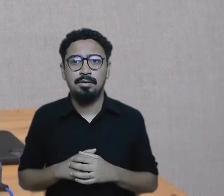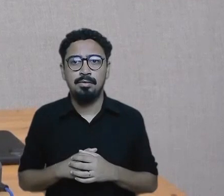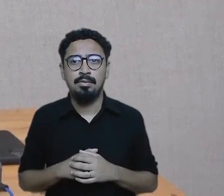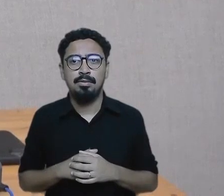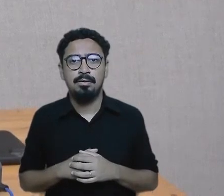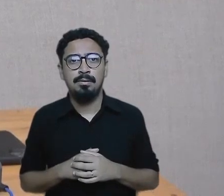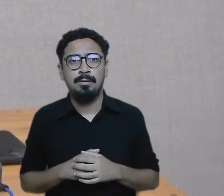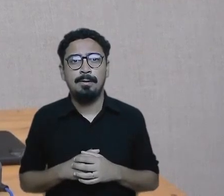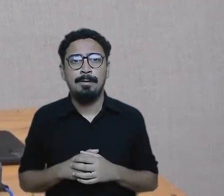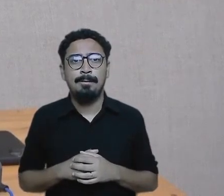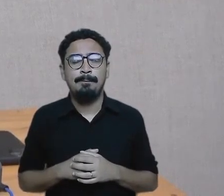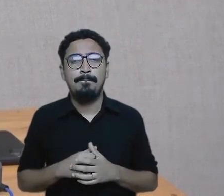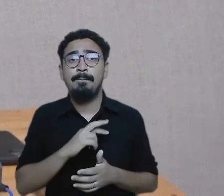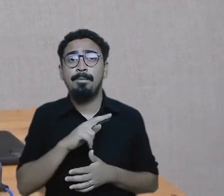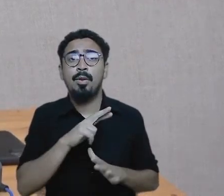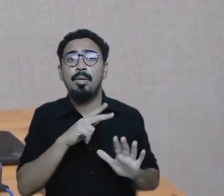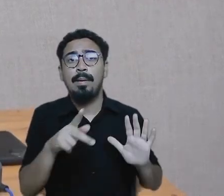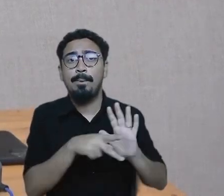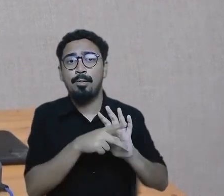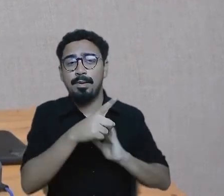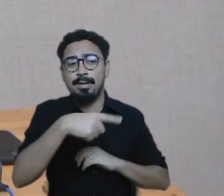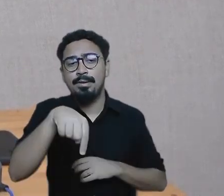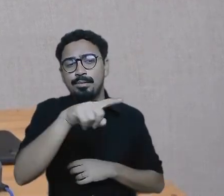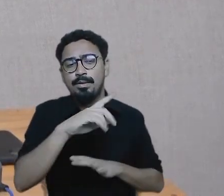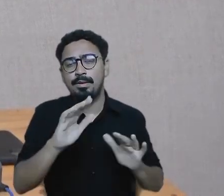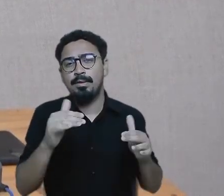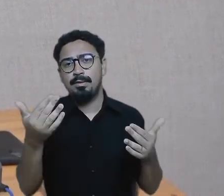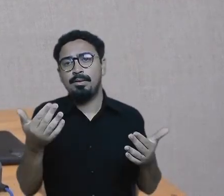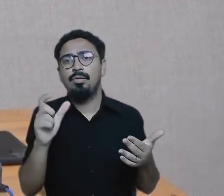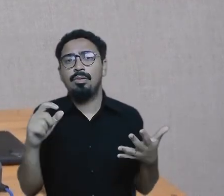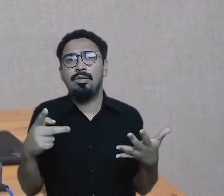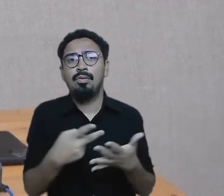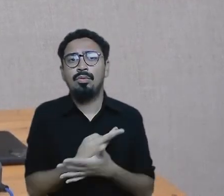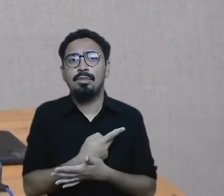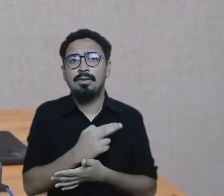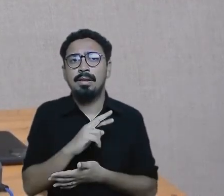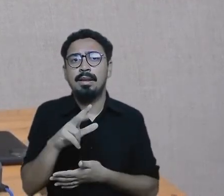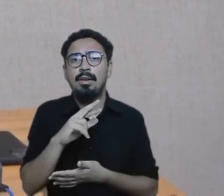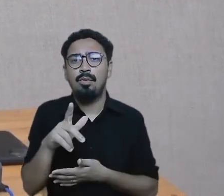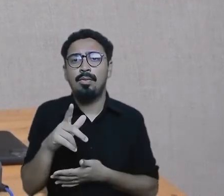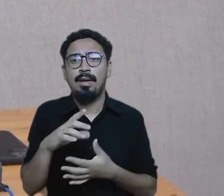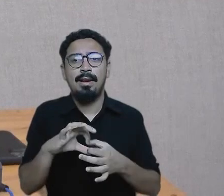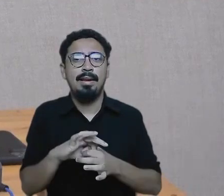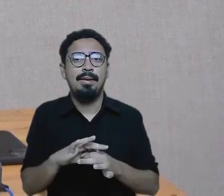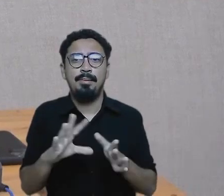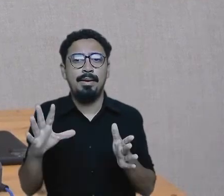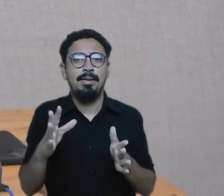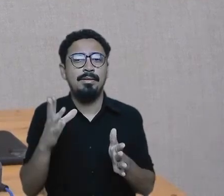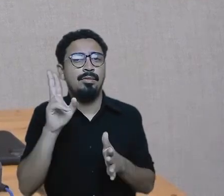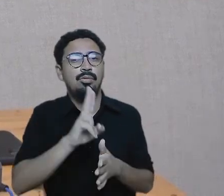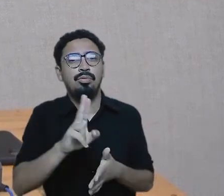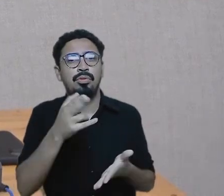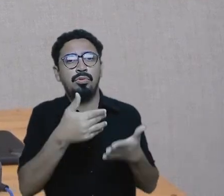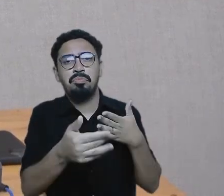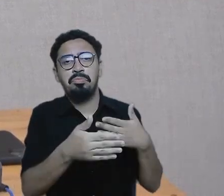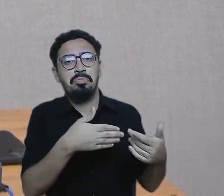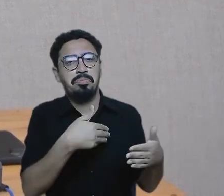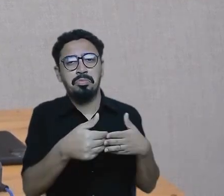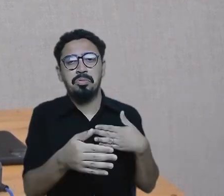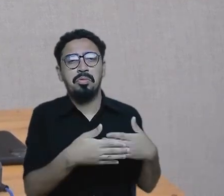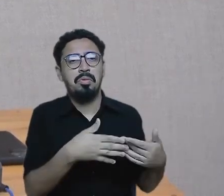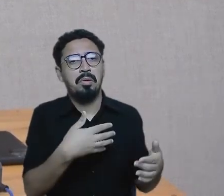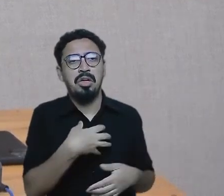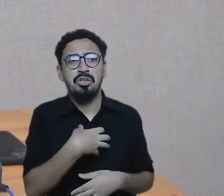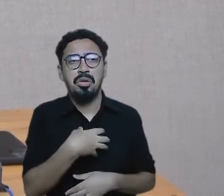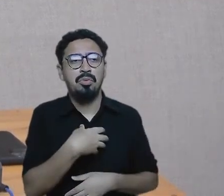o domínio dessas pessoas Tá mas então não é algo não é um cheque em branco que a gente está fazendo e o que eu mais questionei foi essa questão